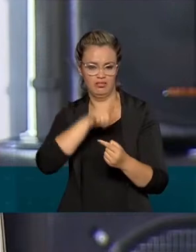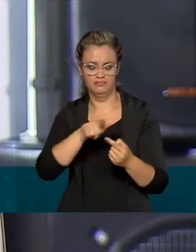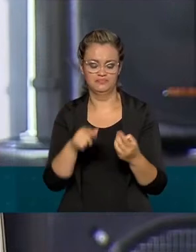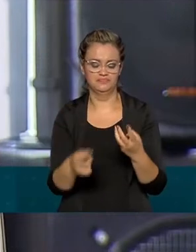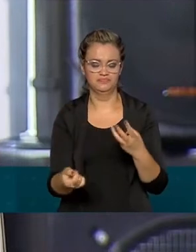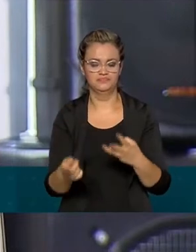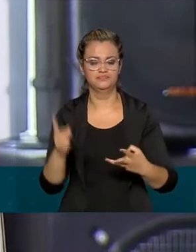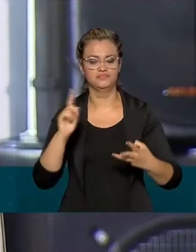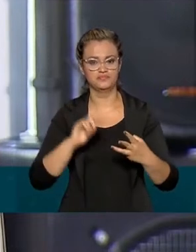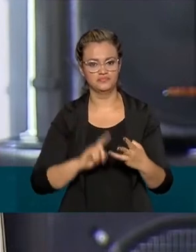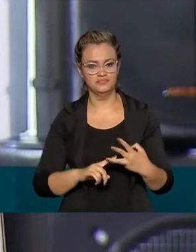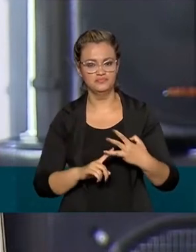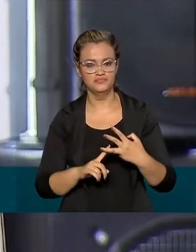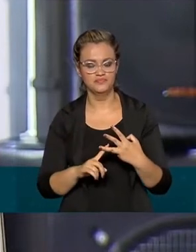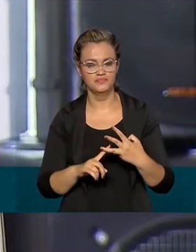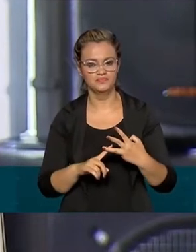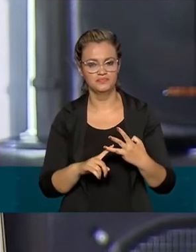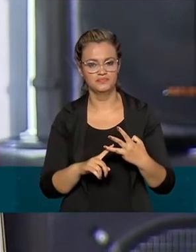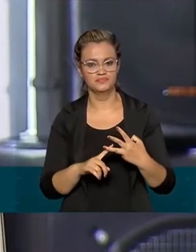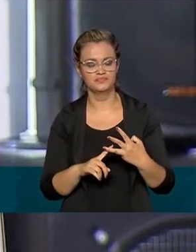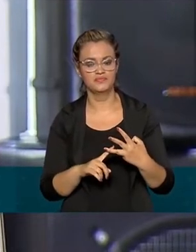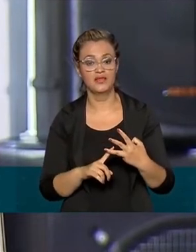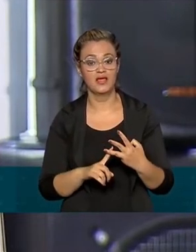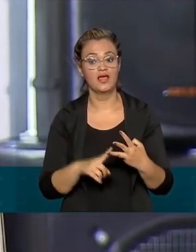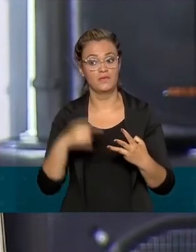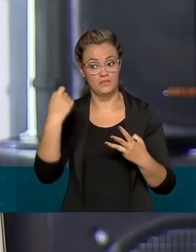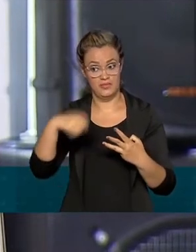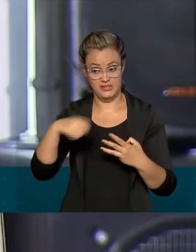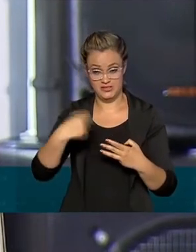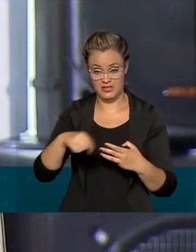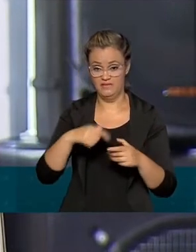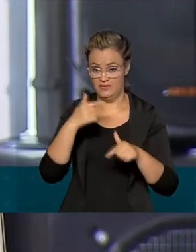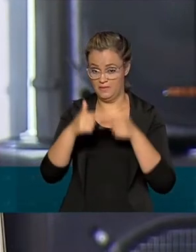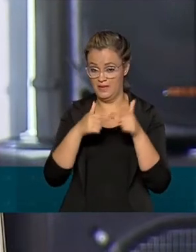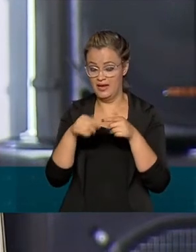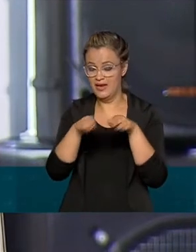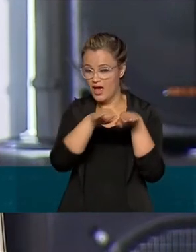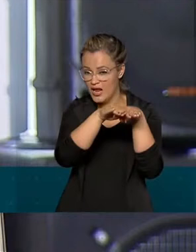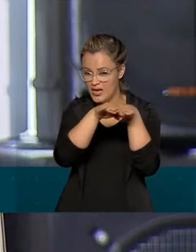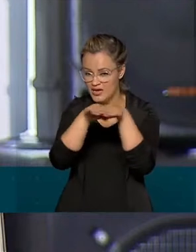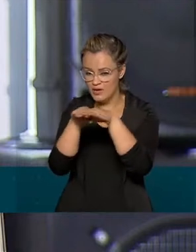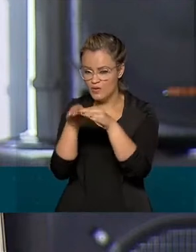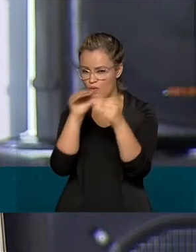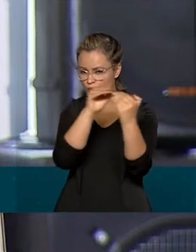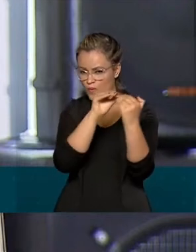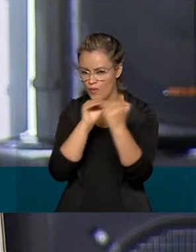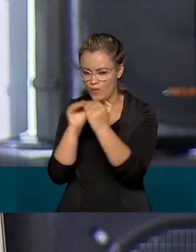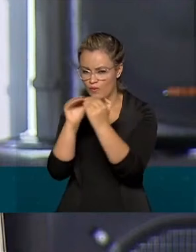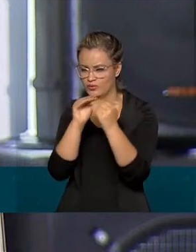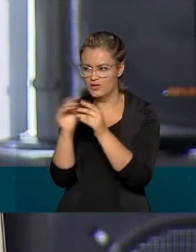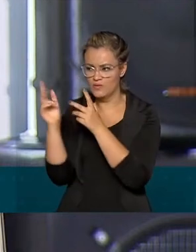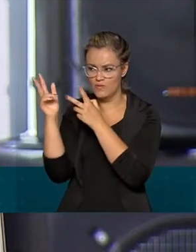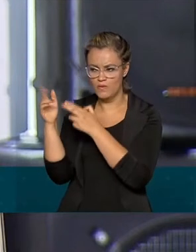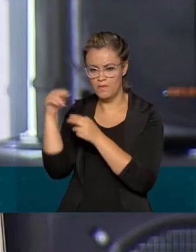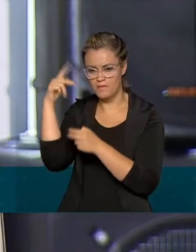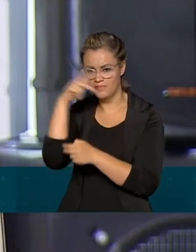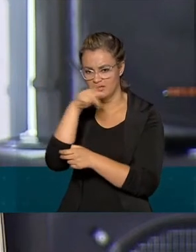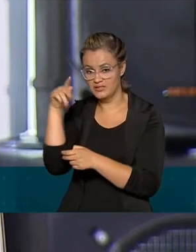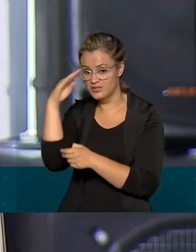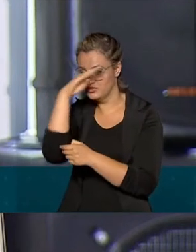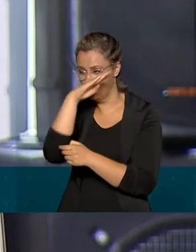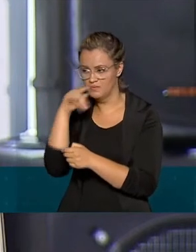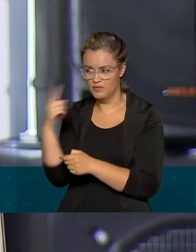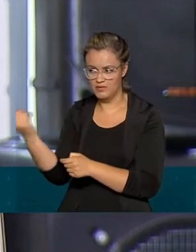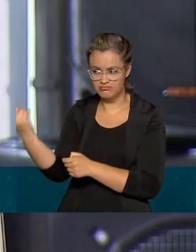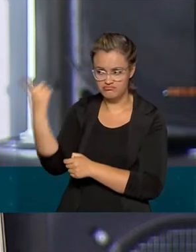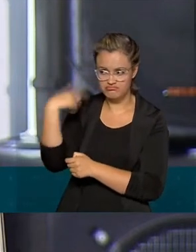constitucionais. Terceiro, deveria estar perfeitamente alinhado com as diretrizes do Presidente da República,